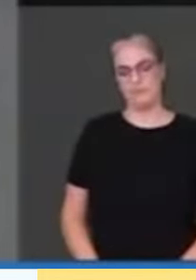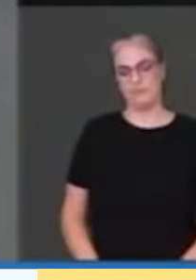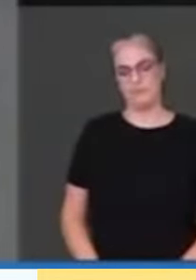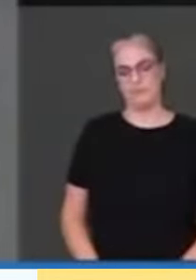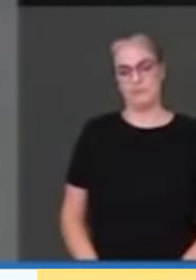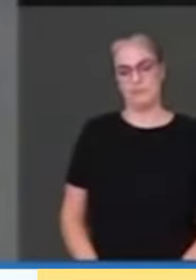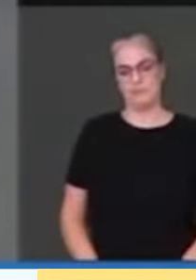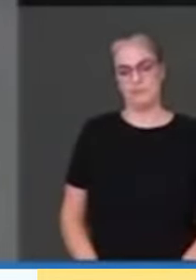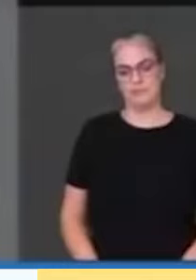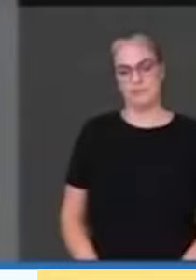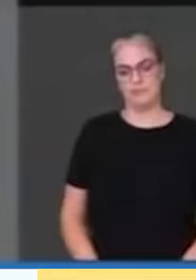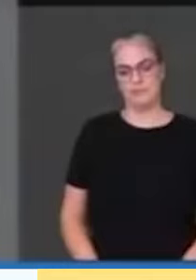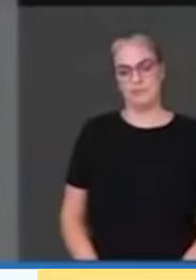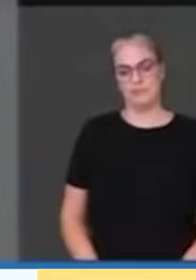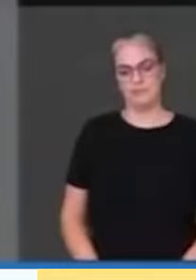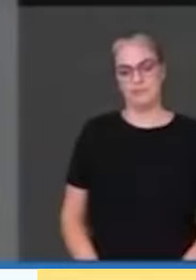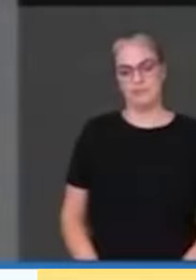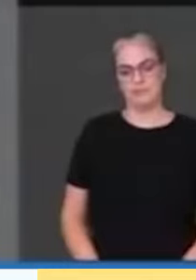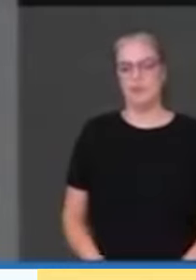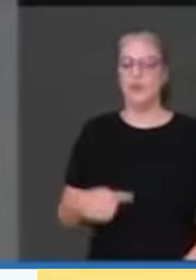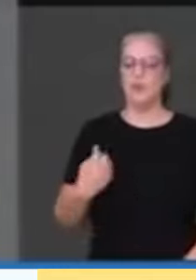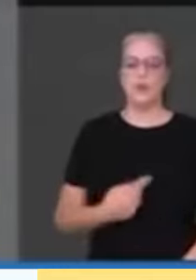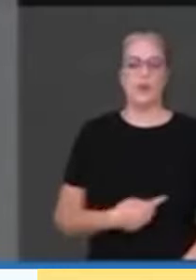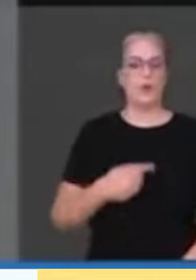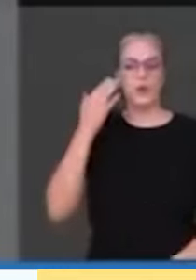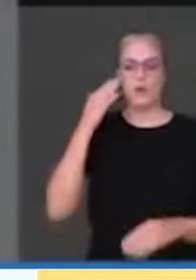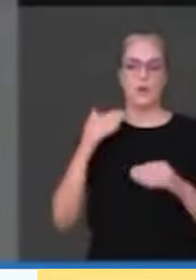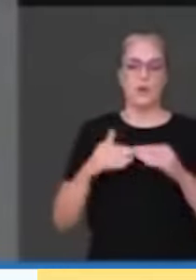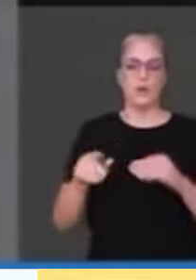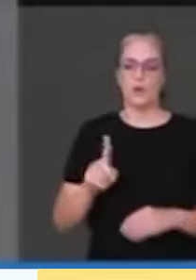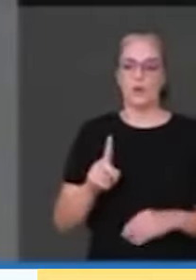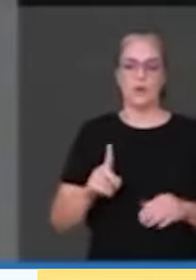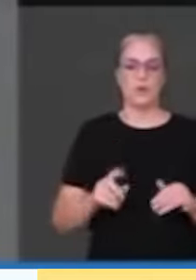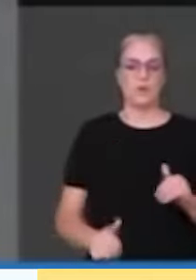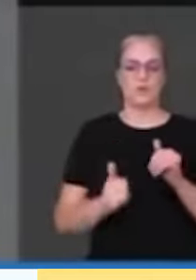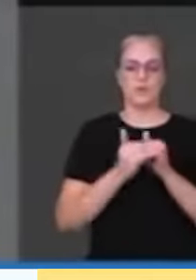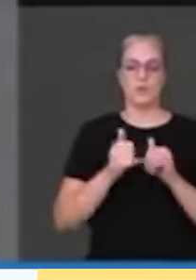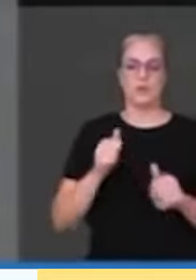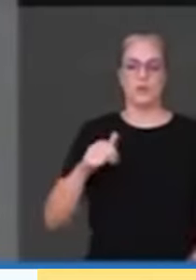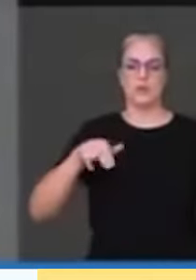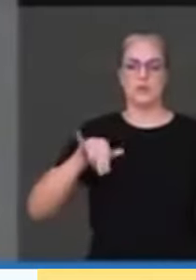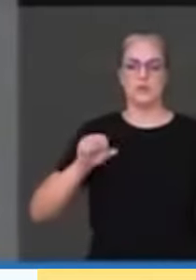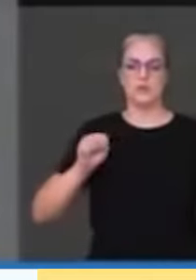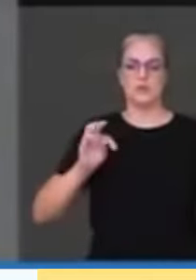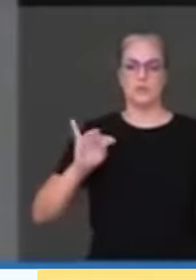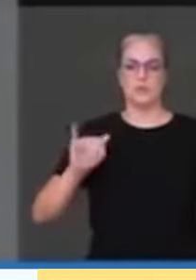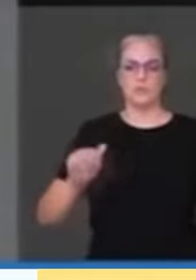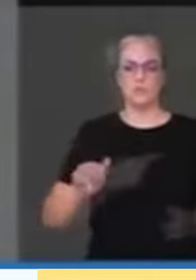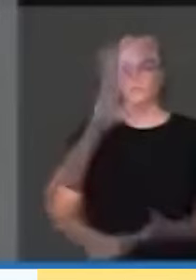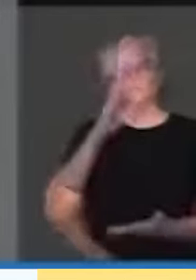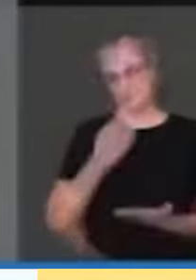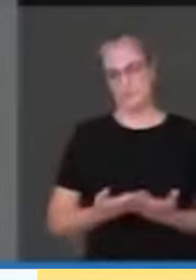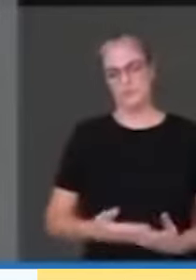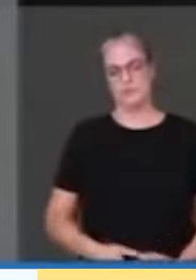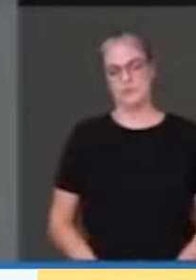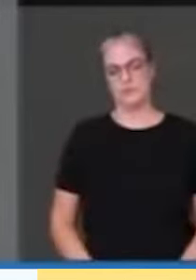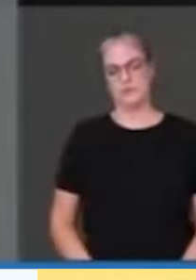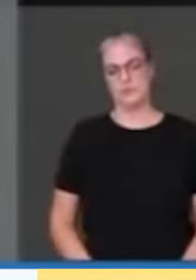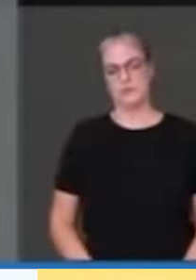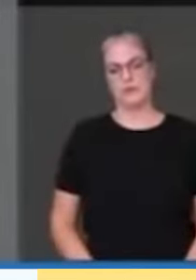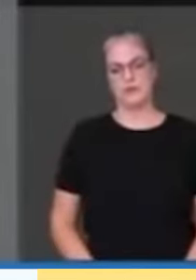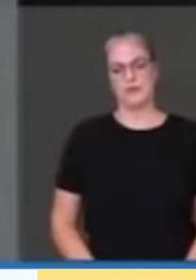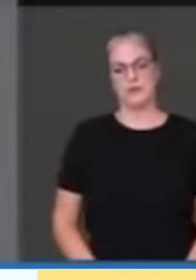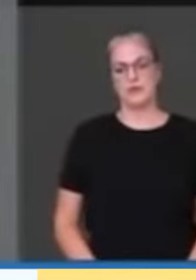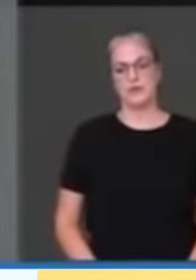uma pseudo-anistia, nós discordamos frontalmente dessa ideia que apequena, inclusive, o conceito de anistia. Anistia para